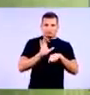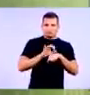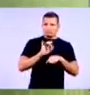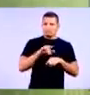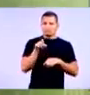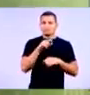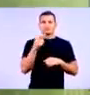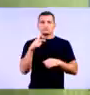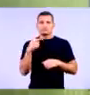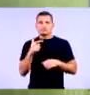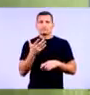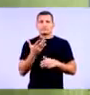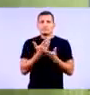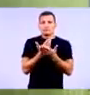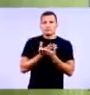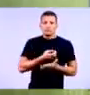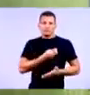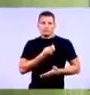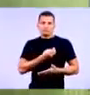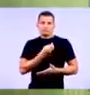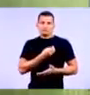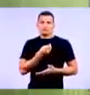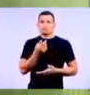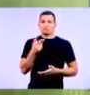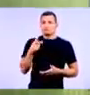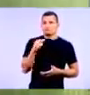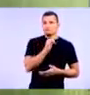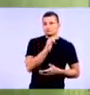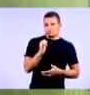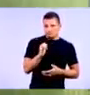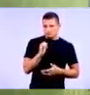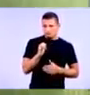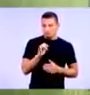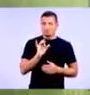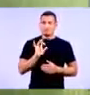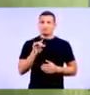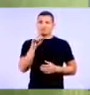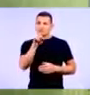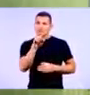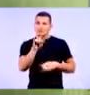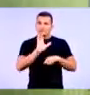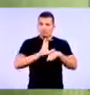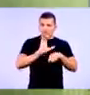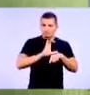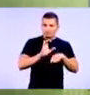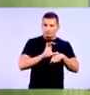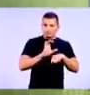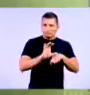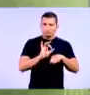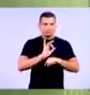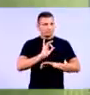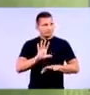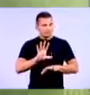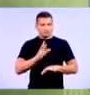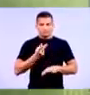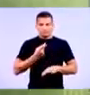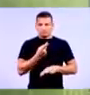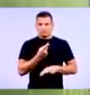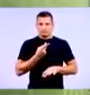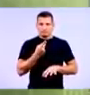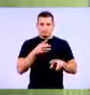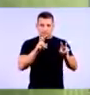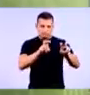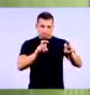aulas presenciais. É só você e o curso apresentado a você pela internet,